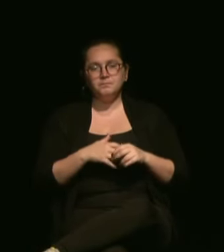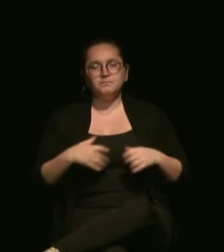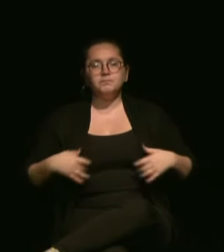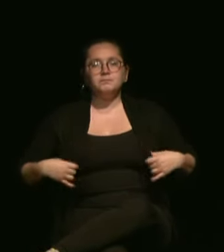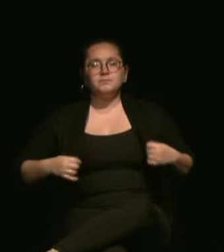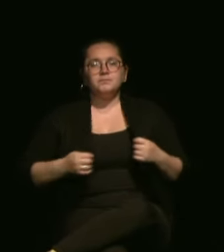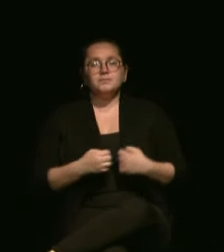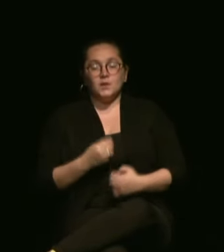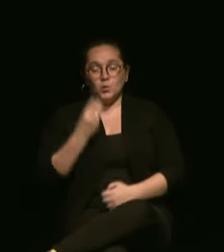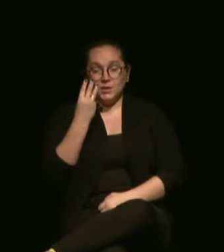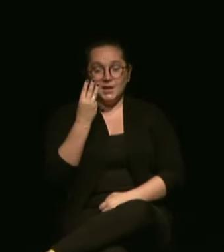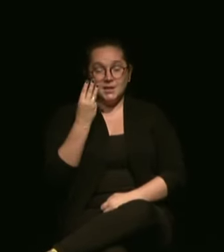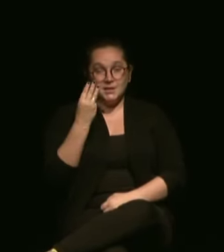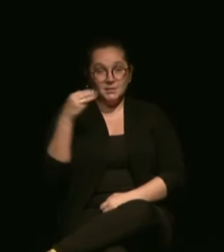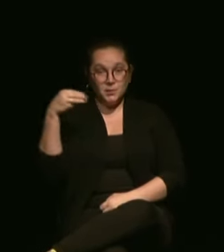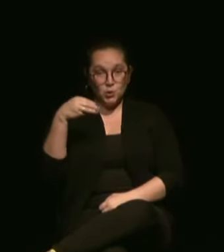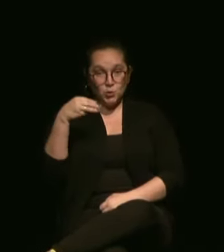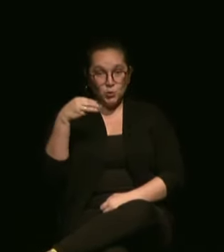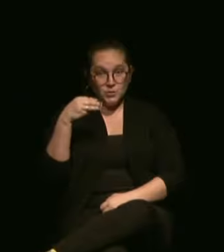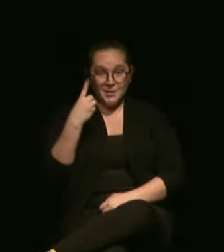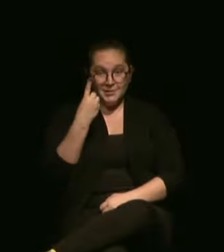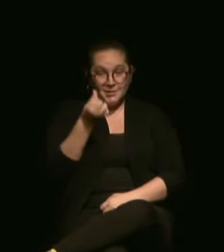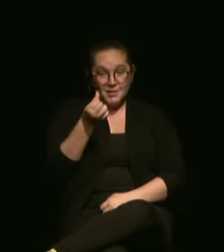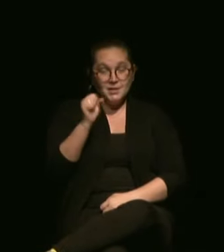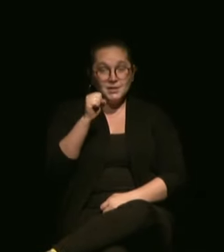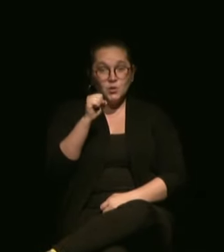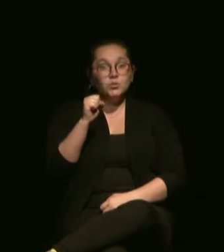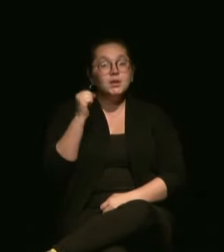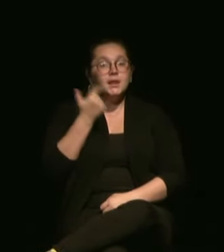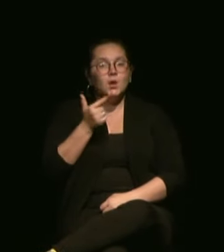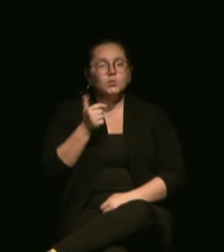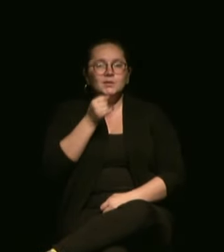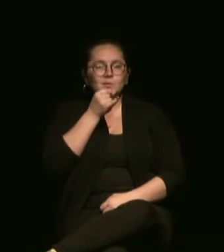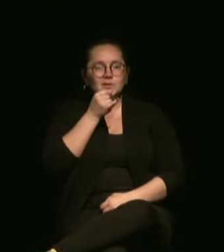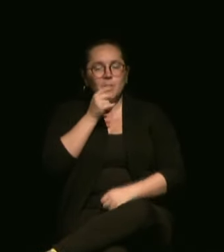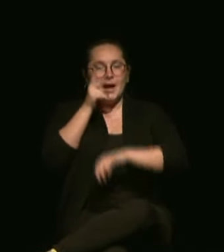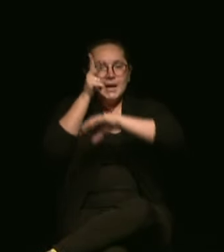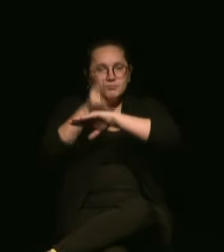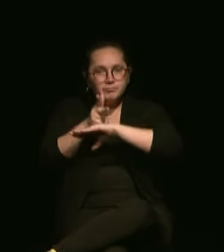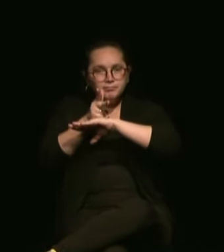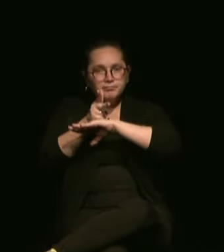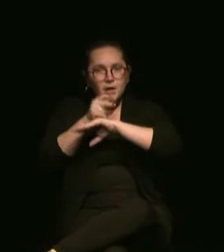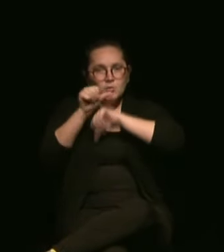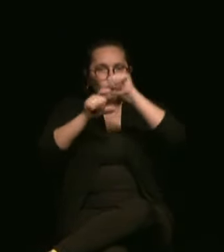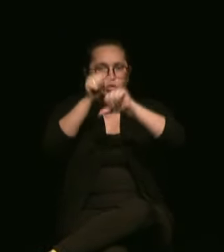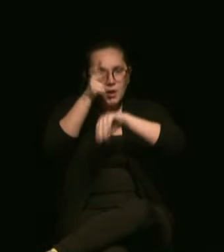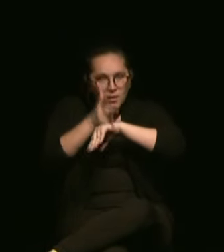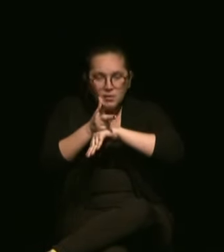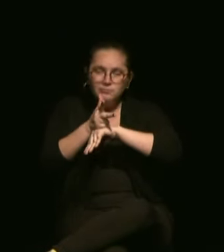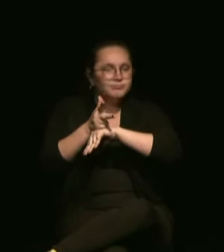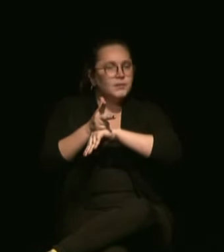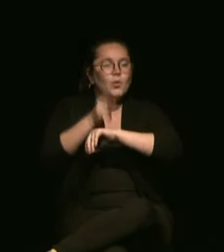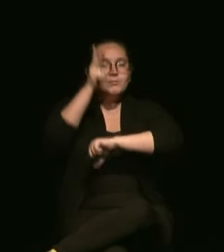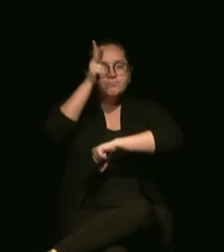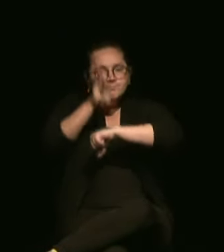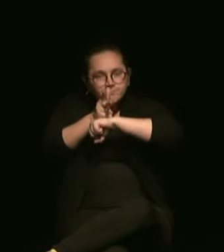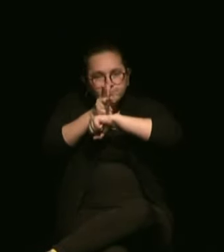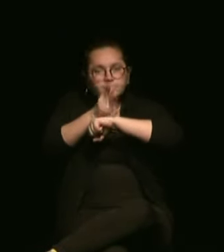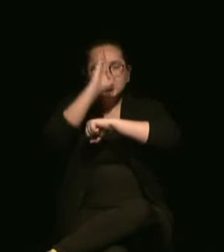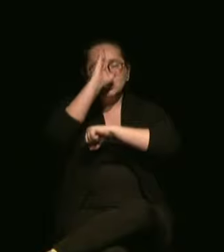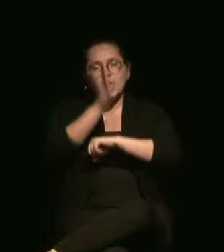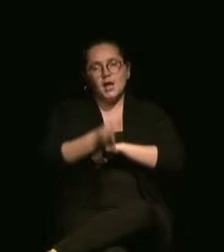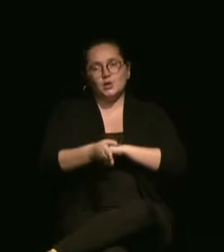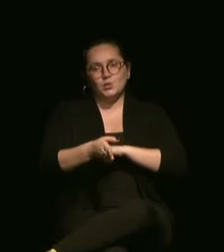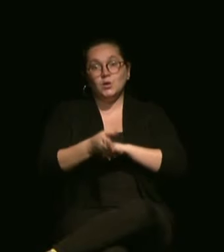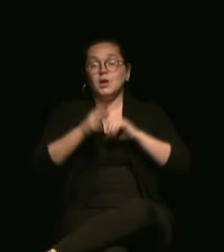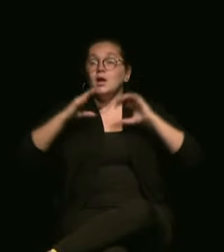Três minutos e 16 segundos, sem corte de câmera, em que toda a experiência